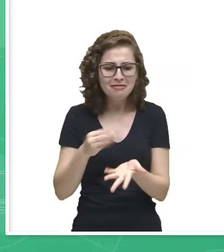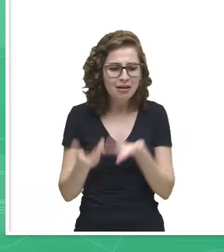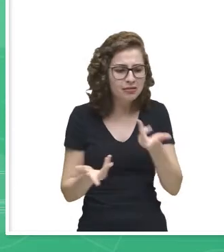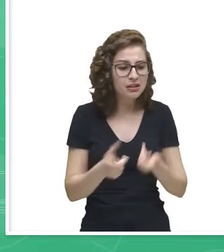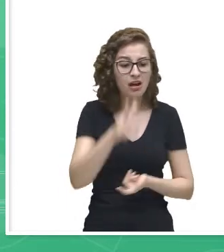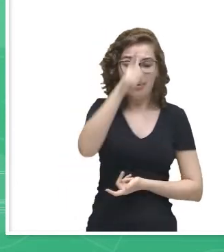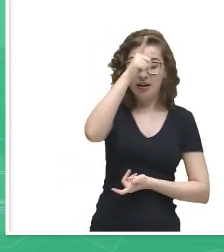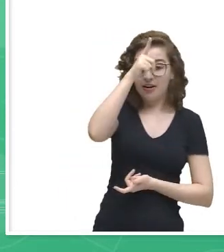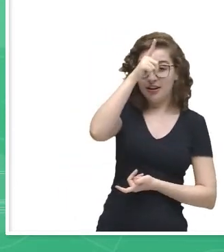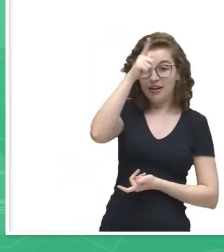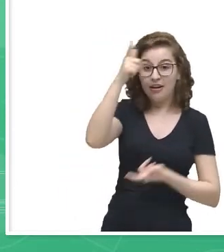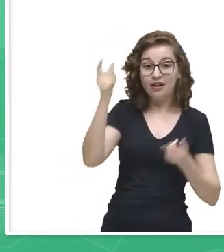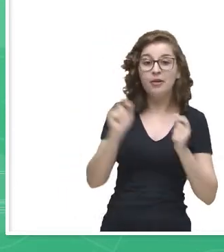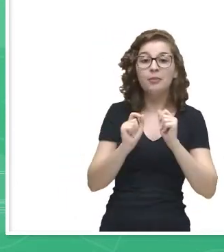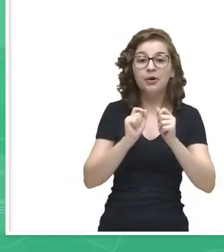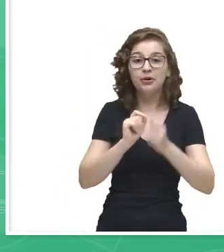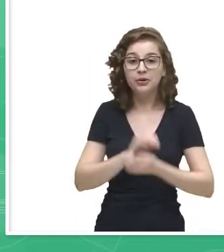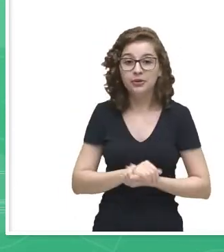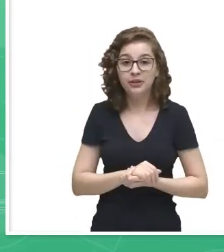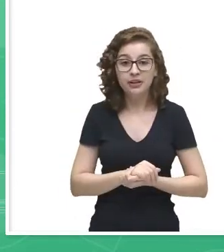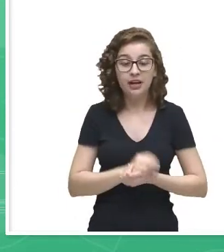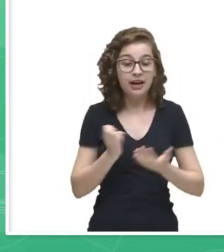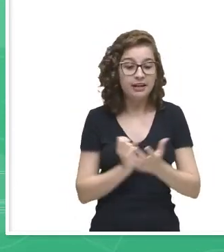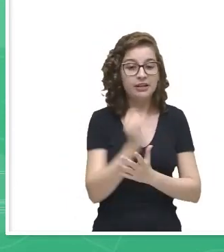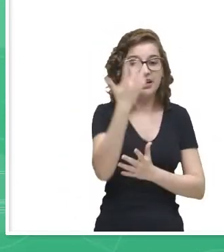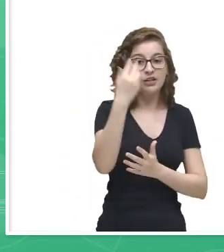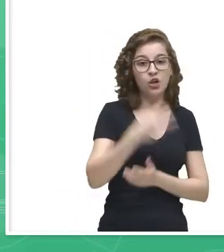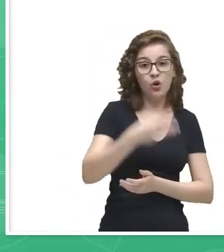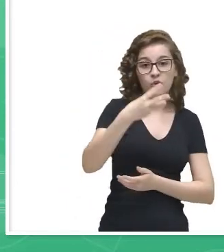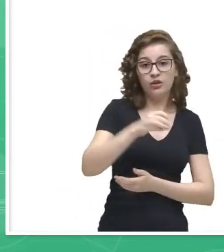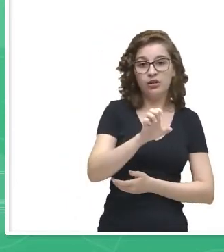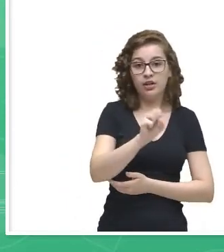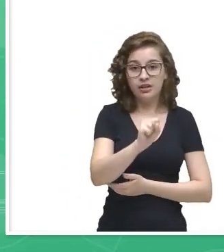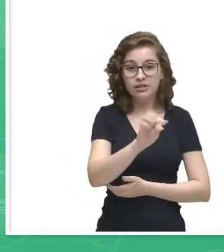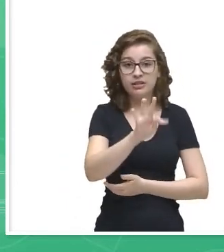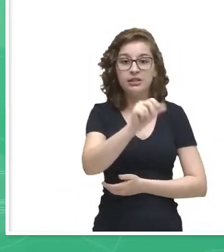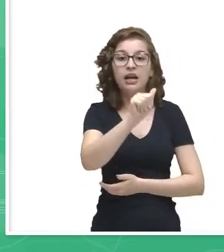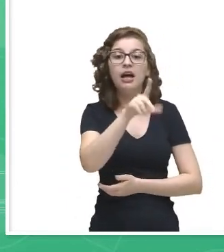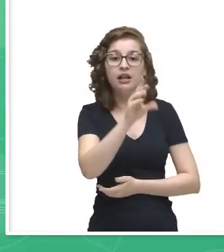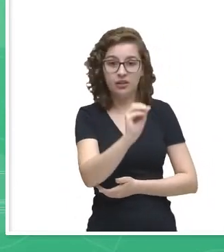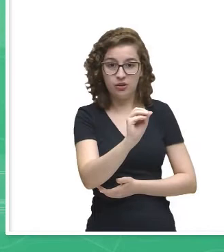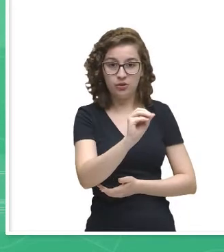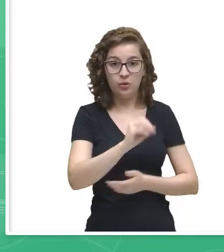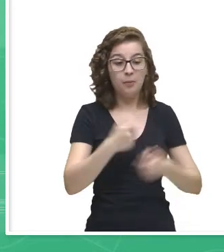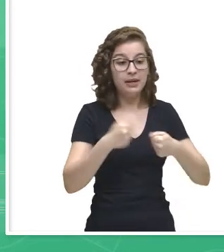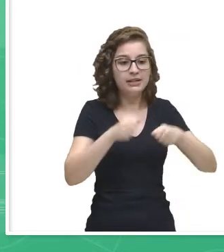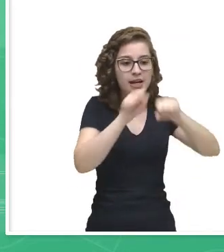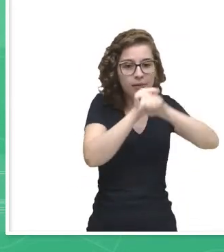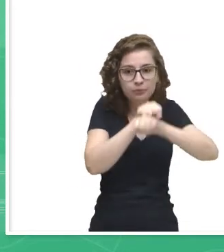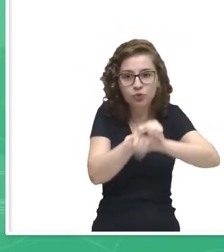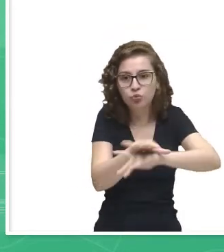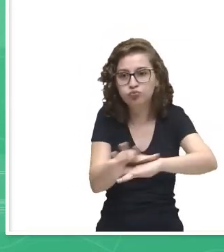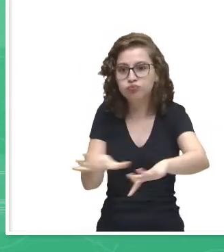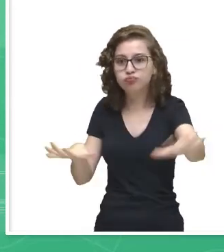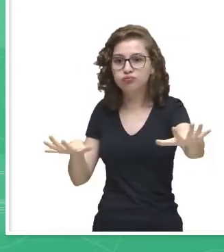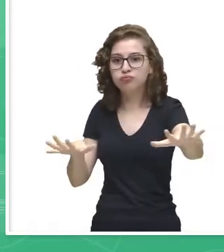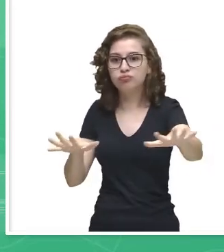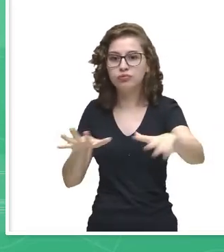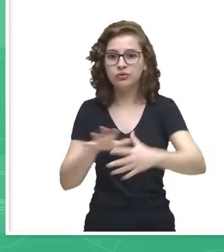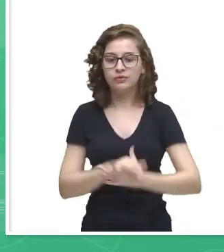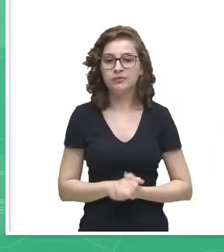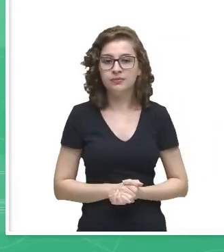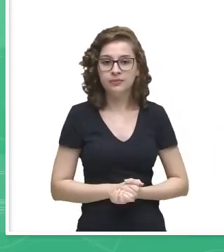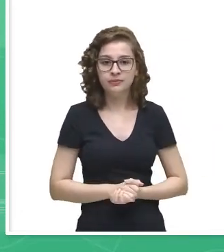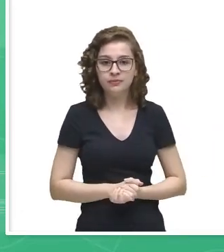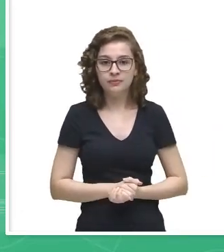Terceiro Reich, o Terceiro Estado, não é? Então precisava de mais território para poder expandir